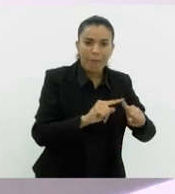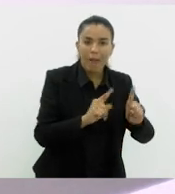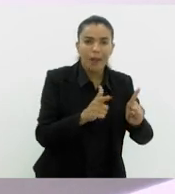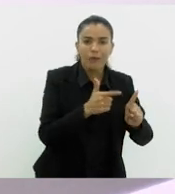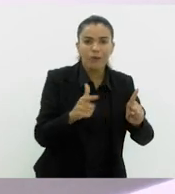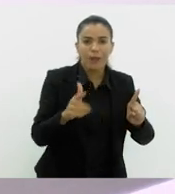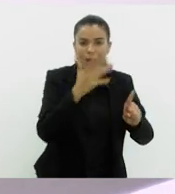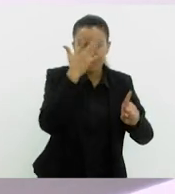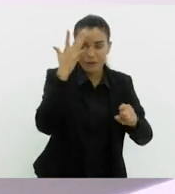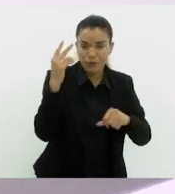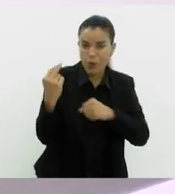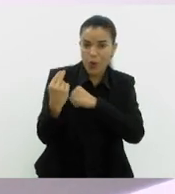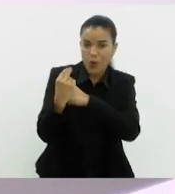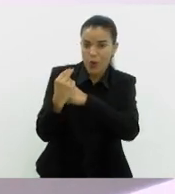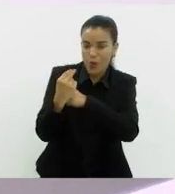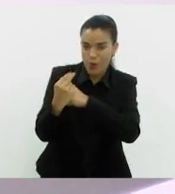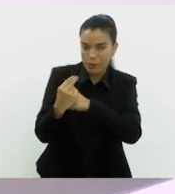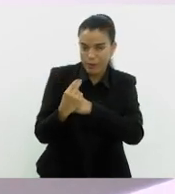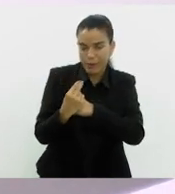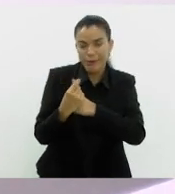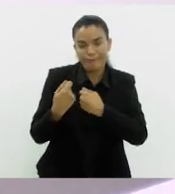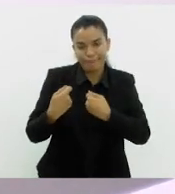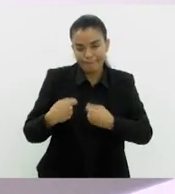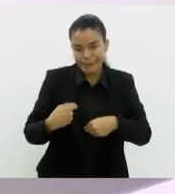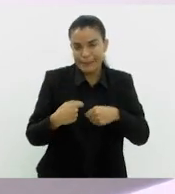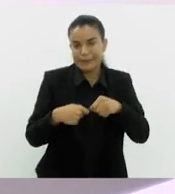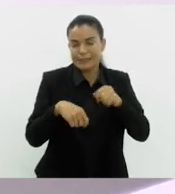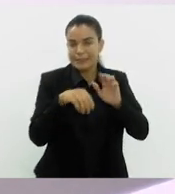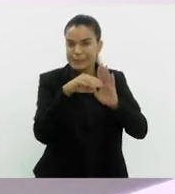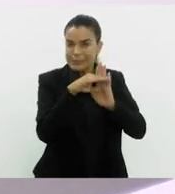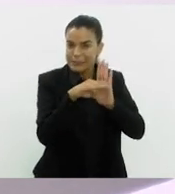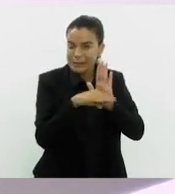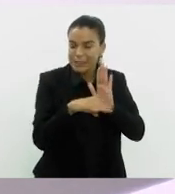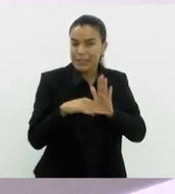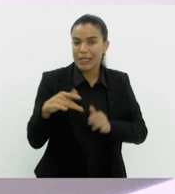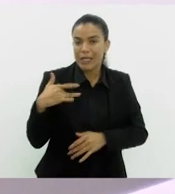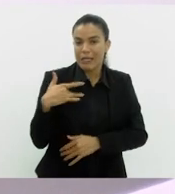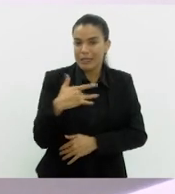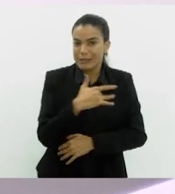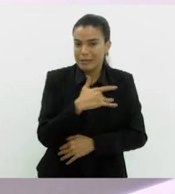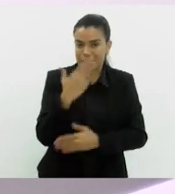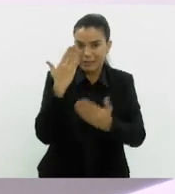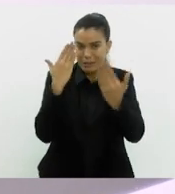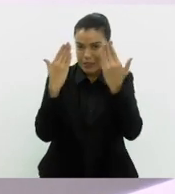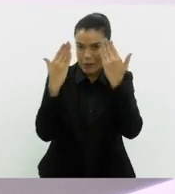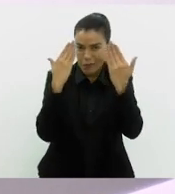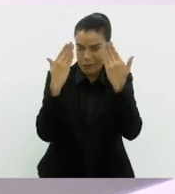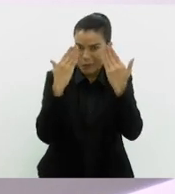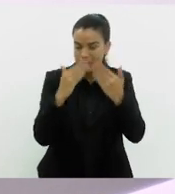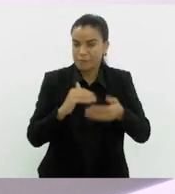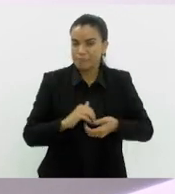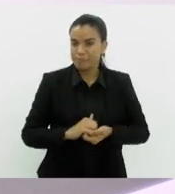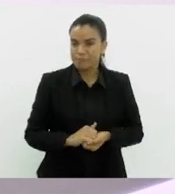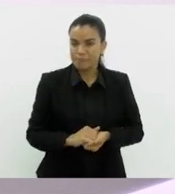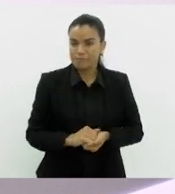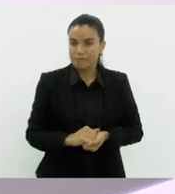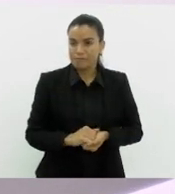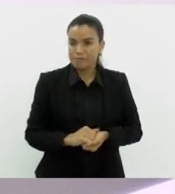aqui entra a importância da pauta do cuidado com a saúde mental, a existência de